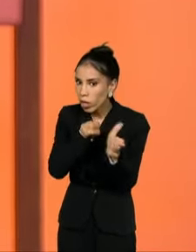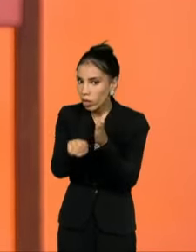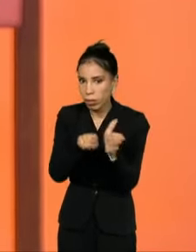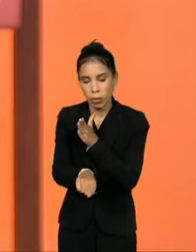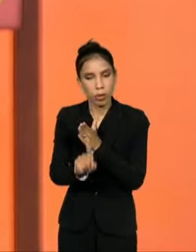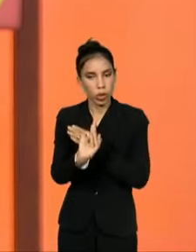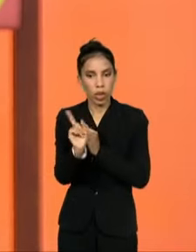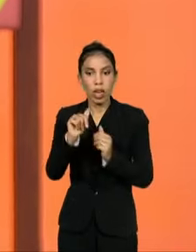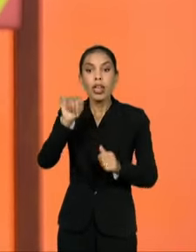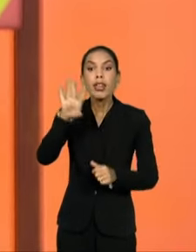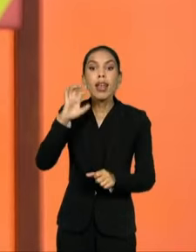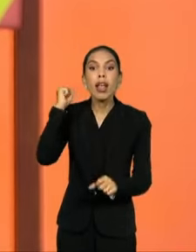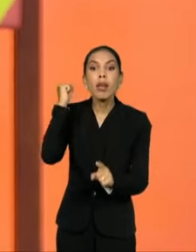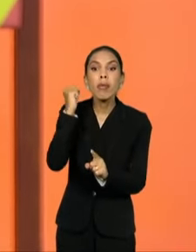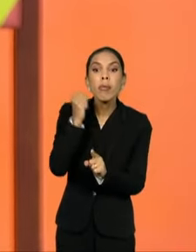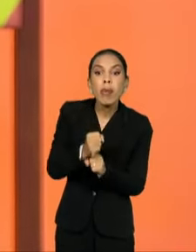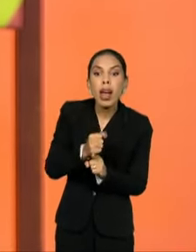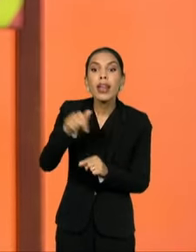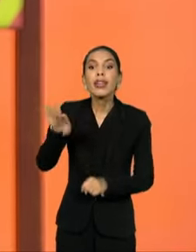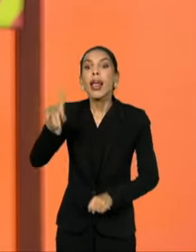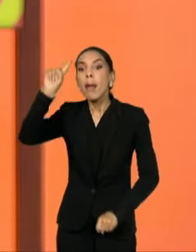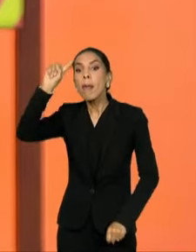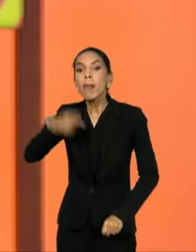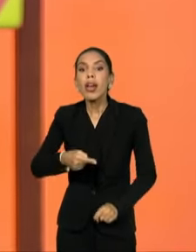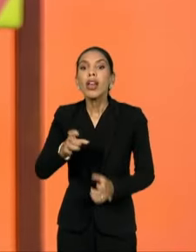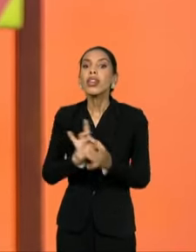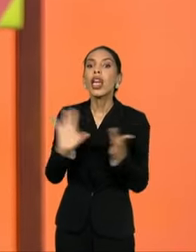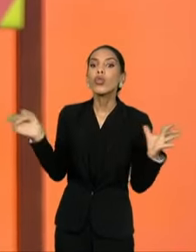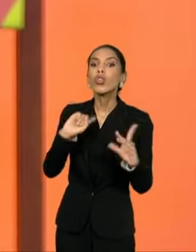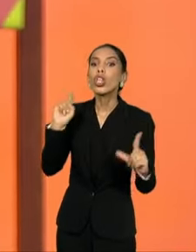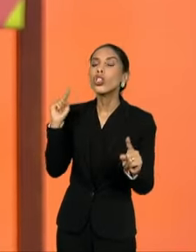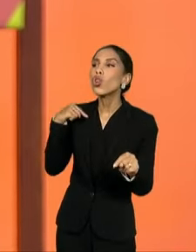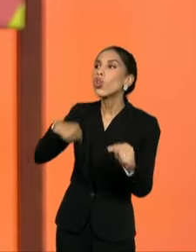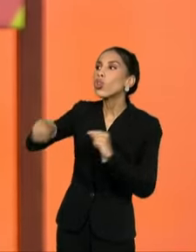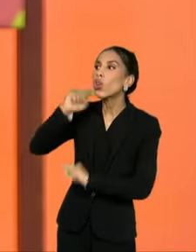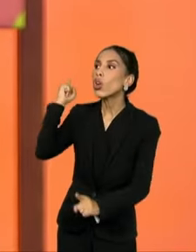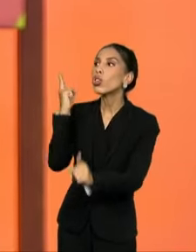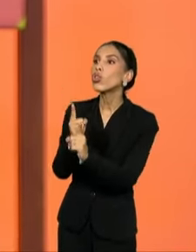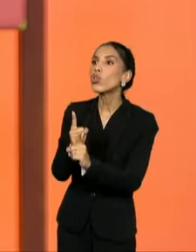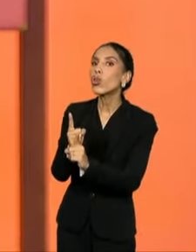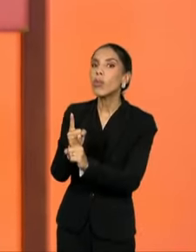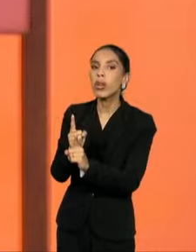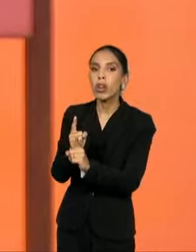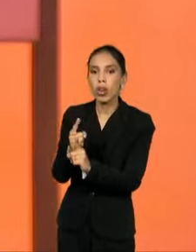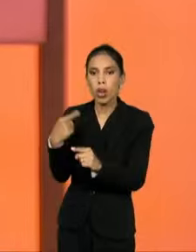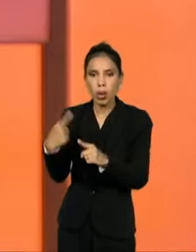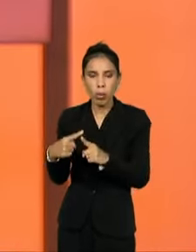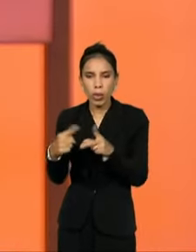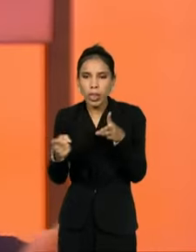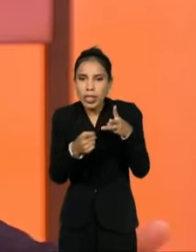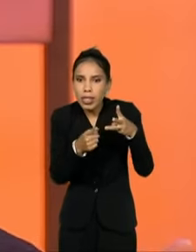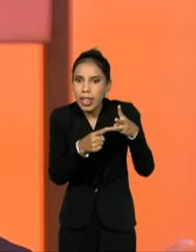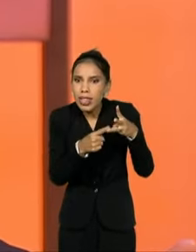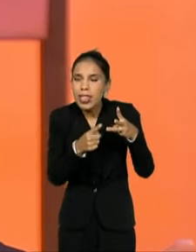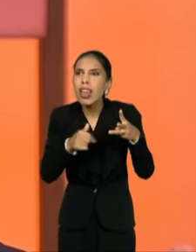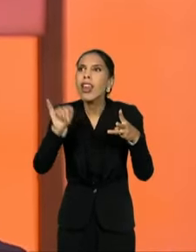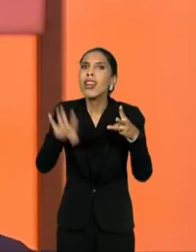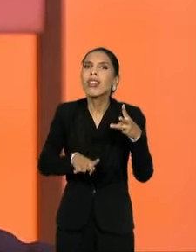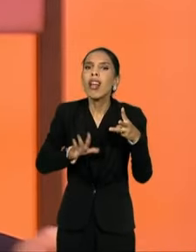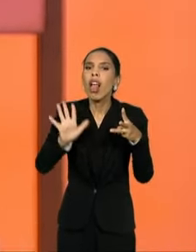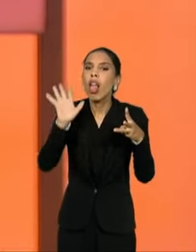né? Quem matou... Quem mandou matar e quem não deixou a gente chegar na verdade. Porque tinha uma terceira pergunta que, ao longo do